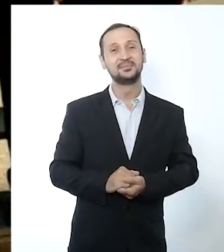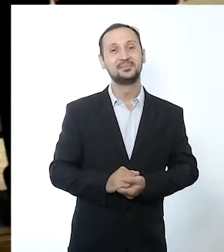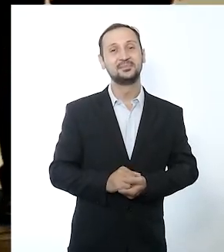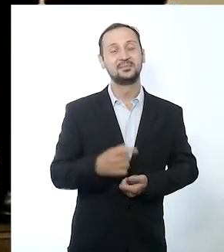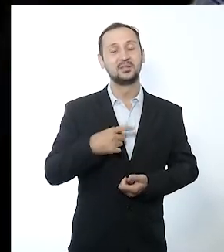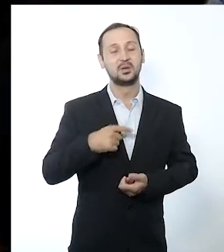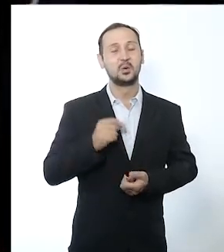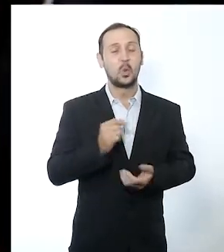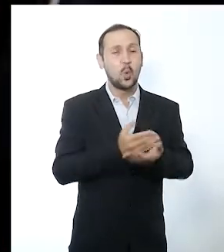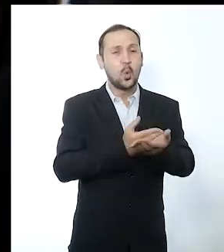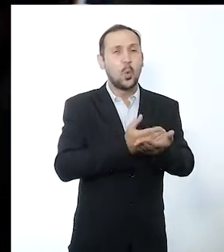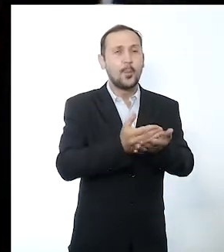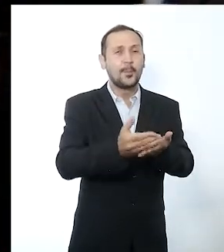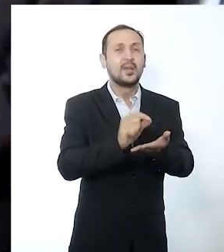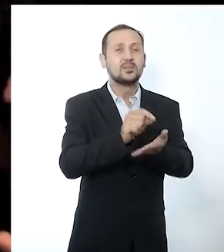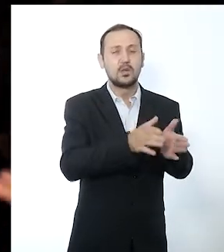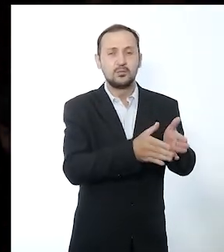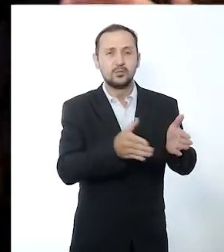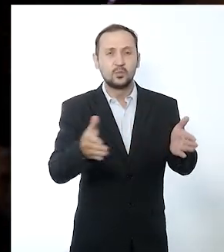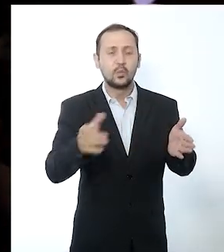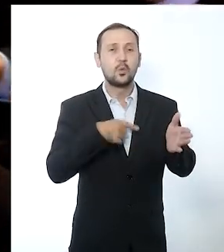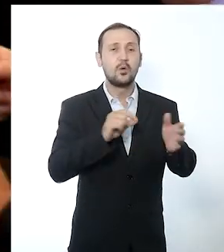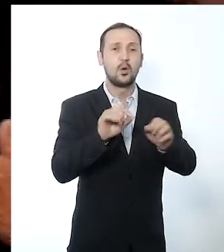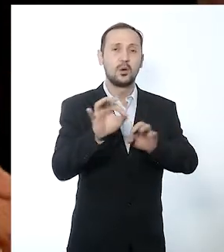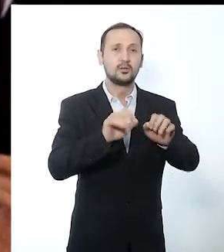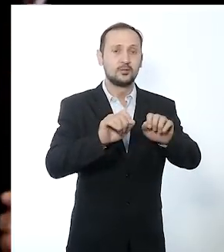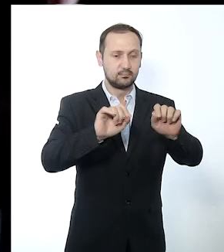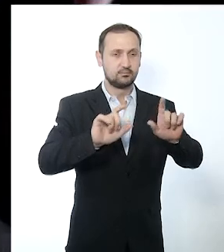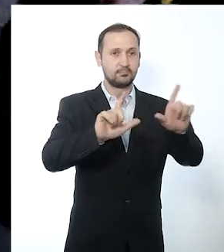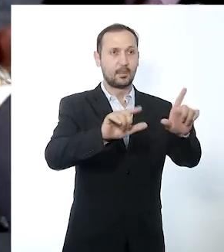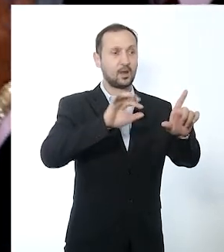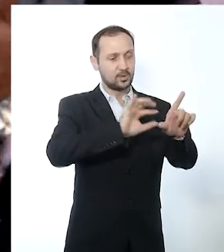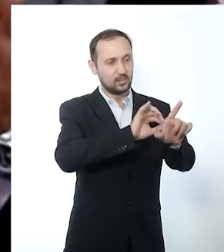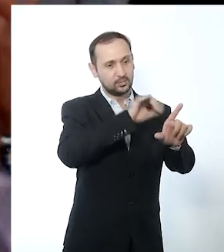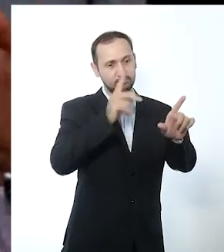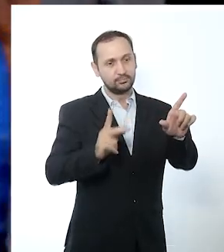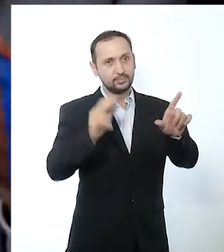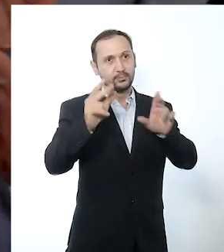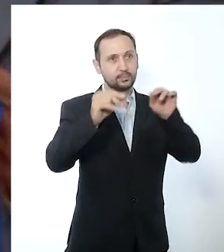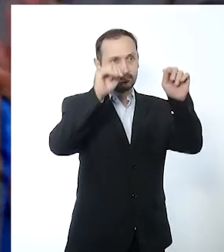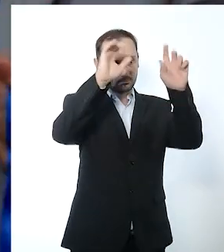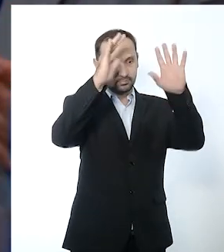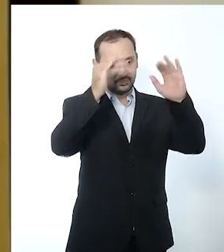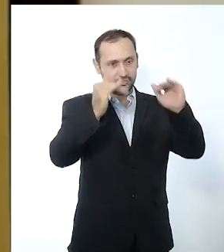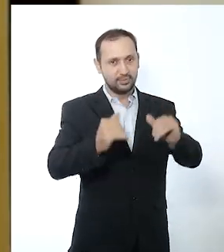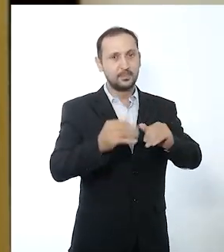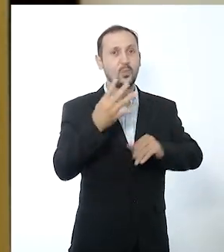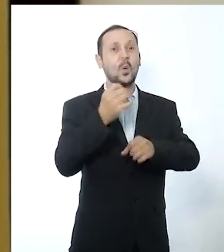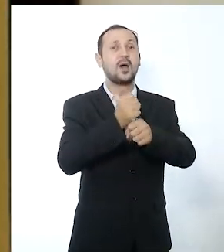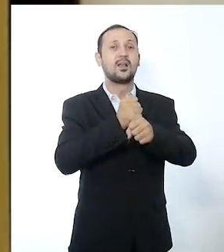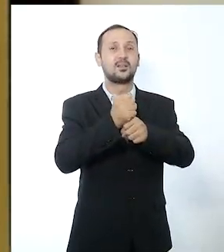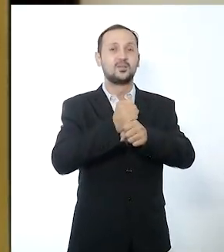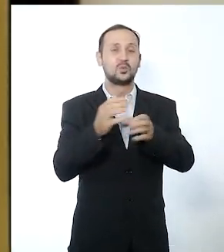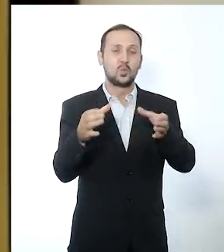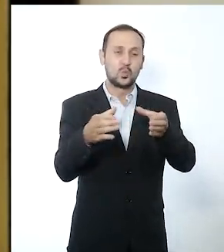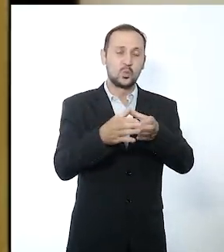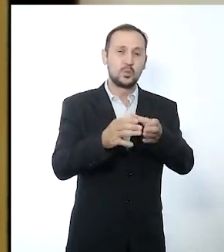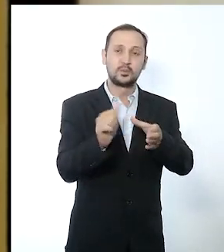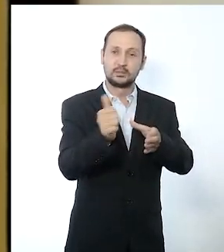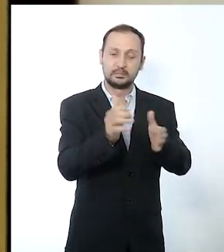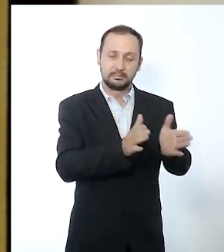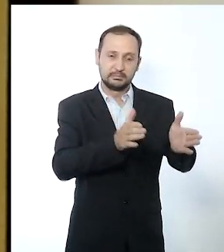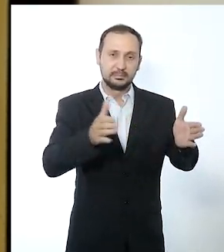As atividades iniciaram com o descerramento da placa comemorativa aos 40 anos pelos deputados da